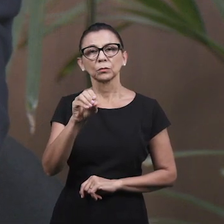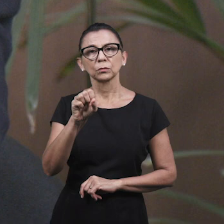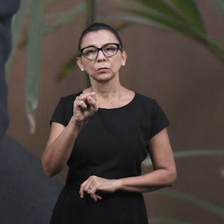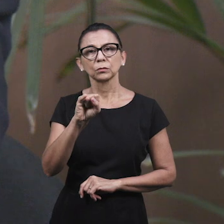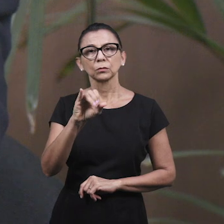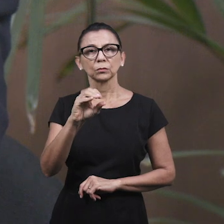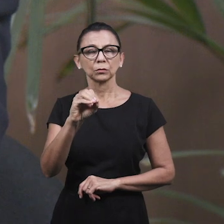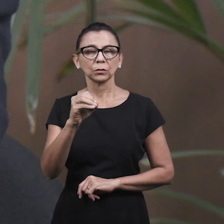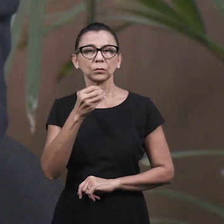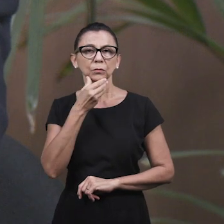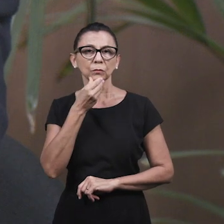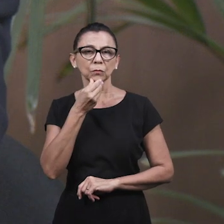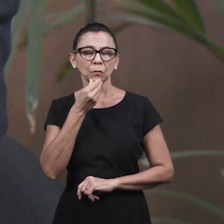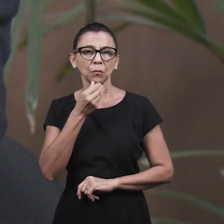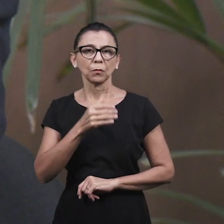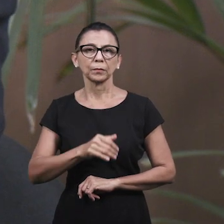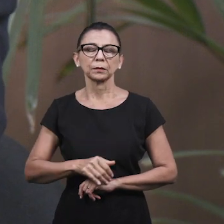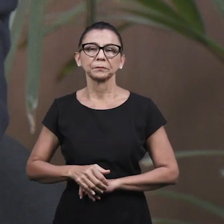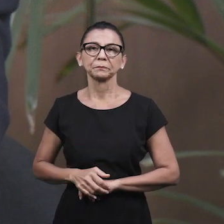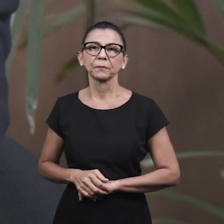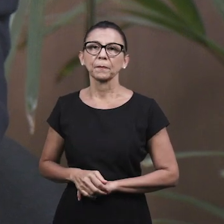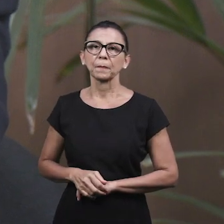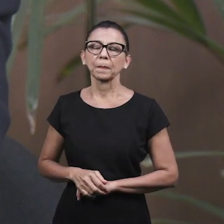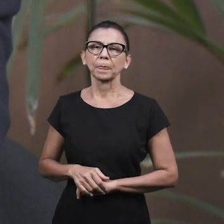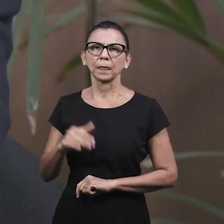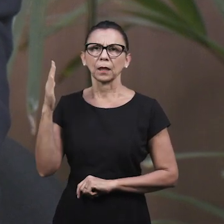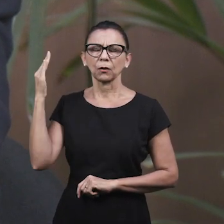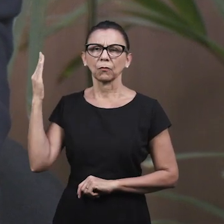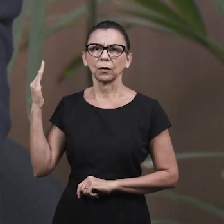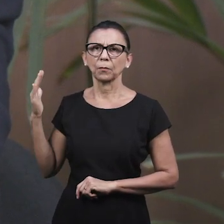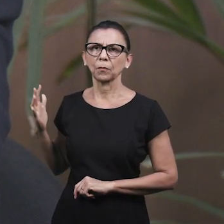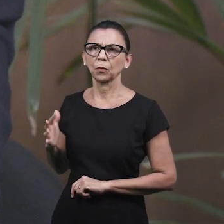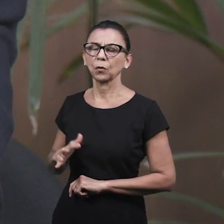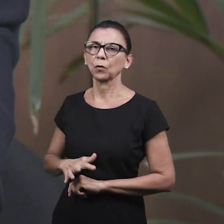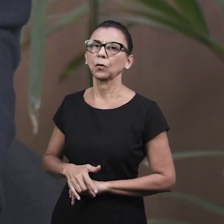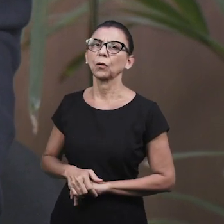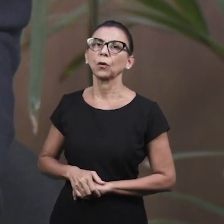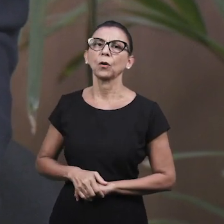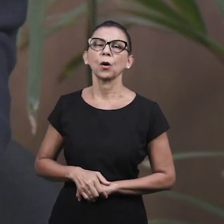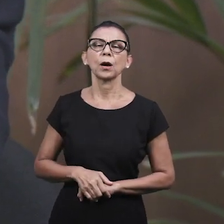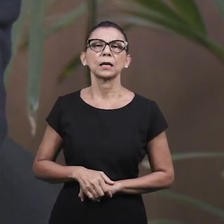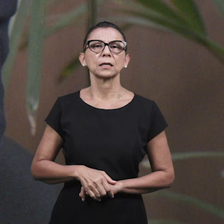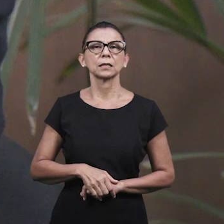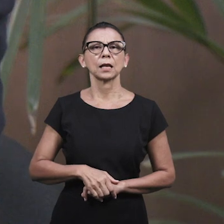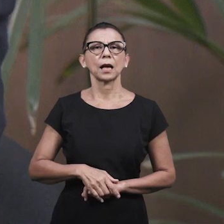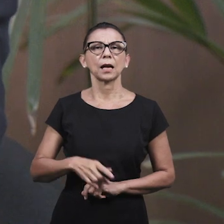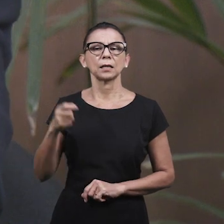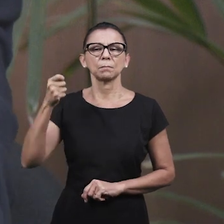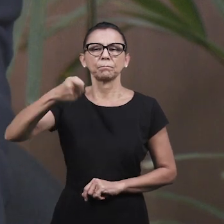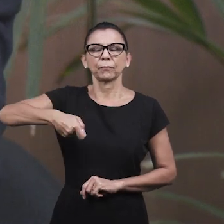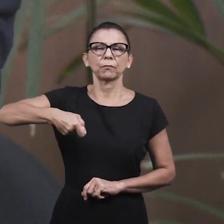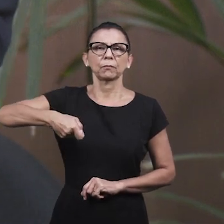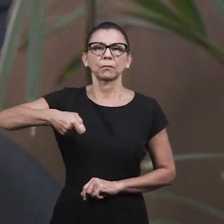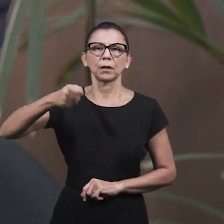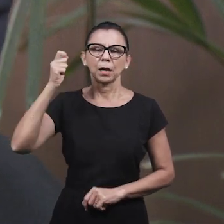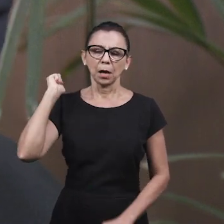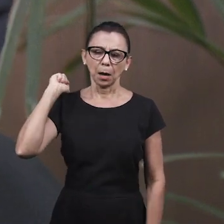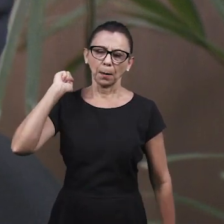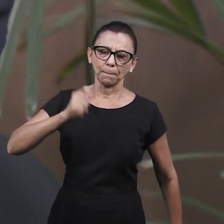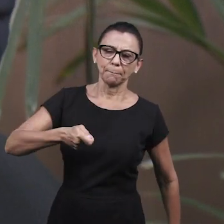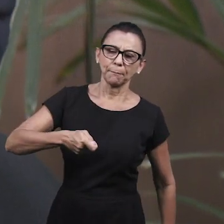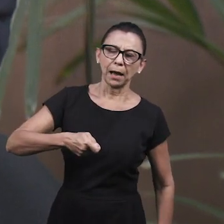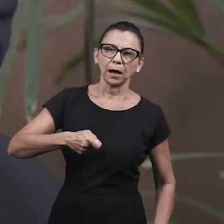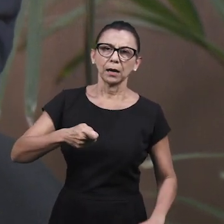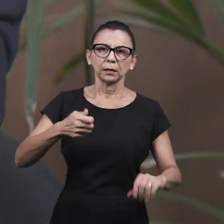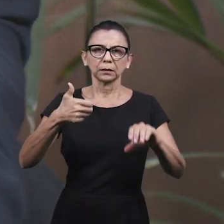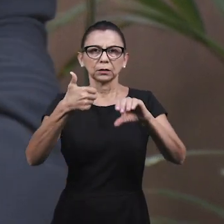transforma, ele edita o cristianismo como religião oficial do Império Romano, então fechou,